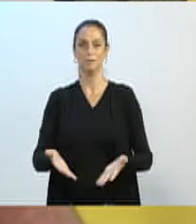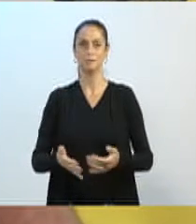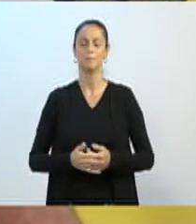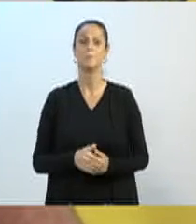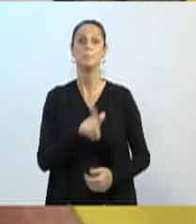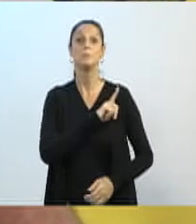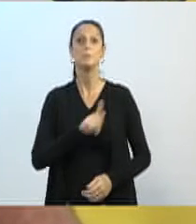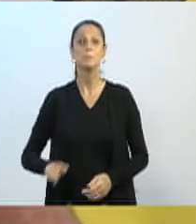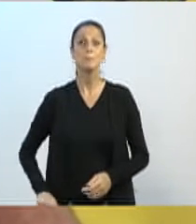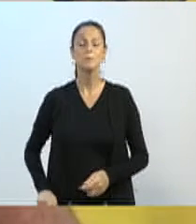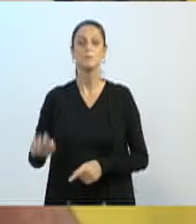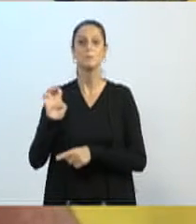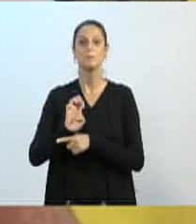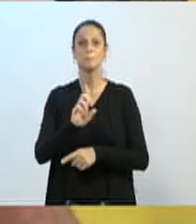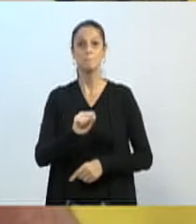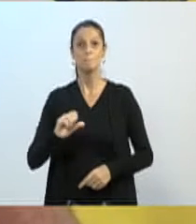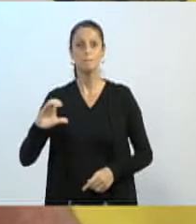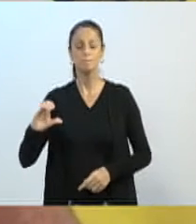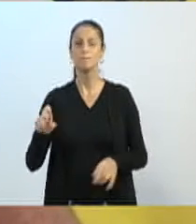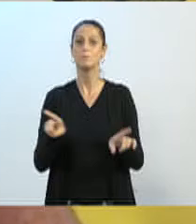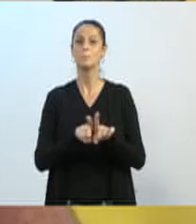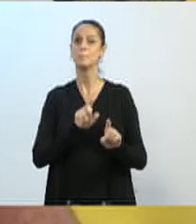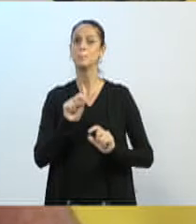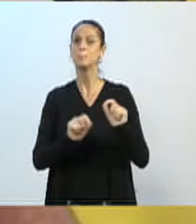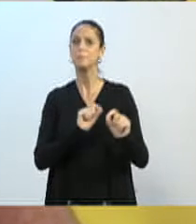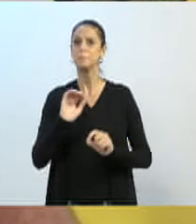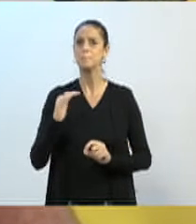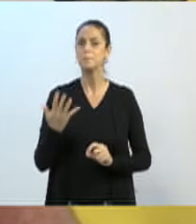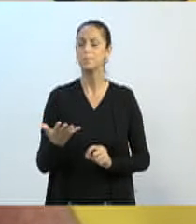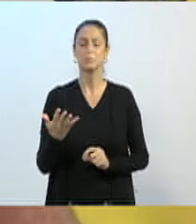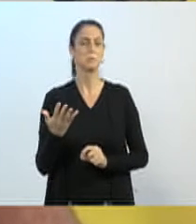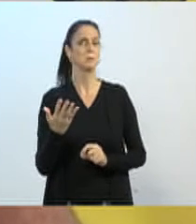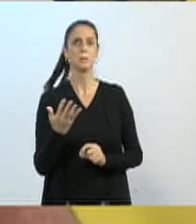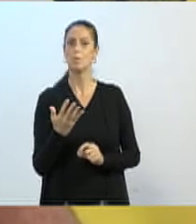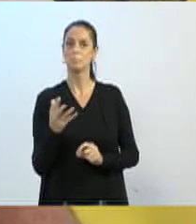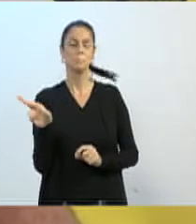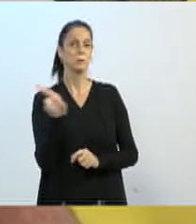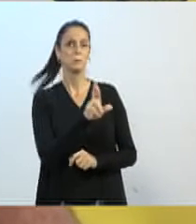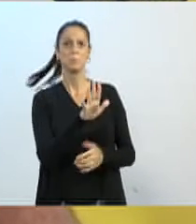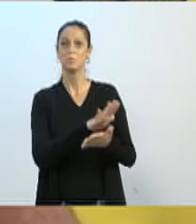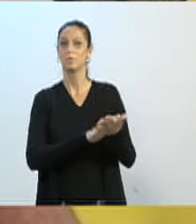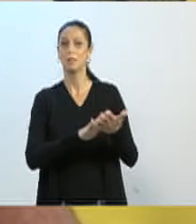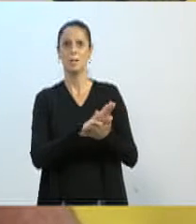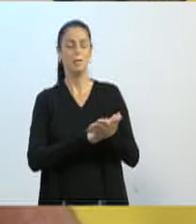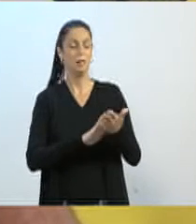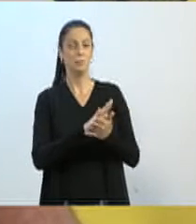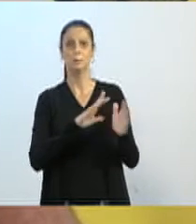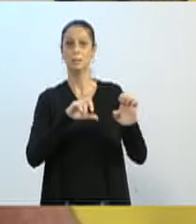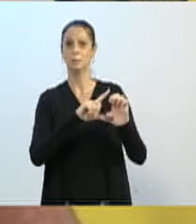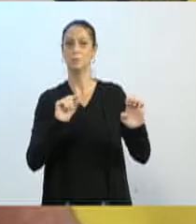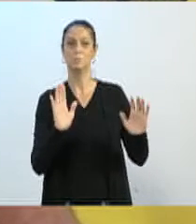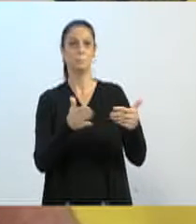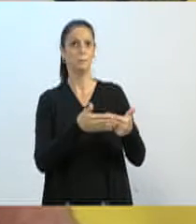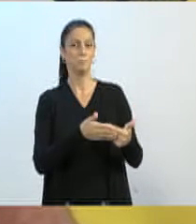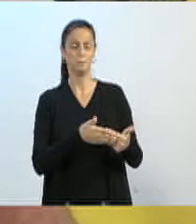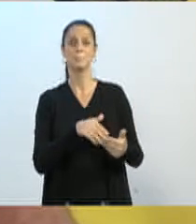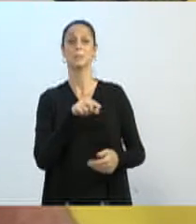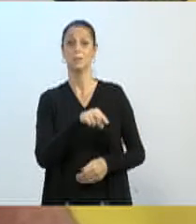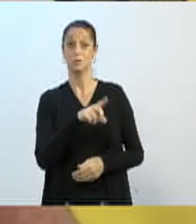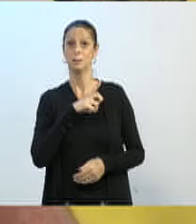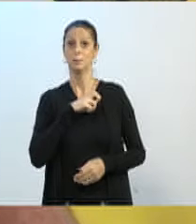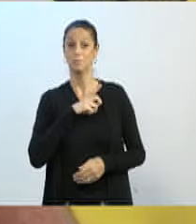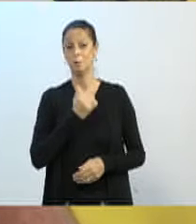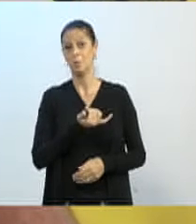não prestou qualquer contrapartida aos empreendedores fechados e tiveram sua renda